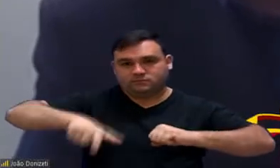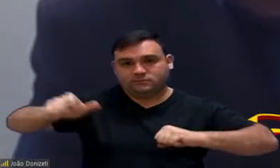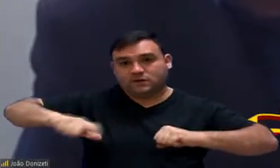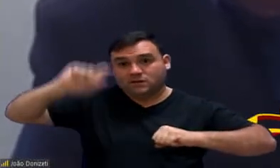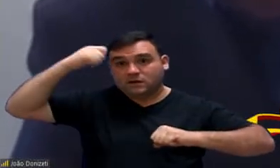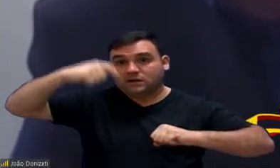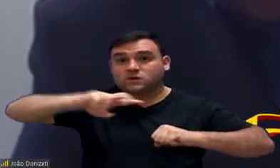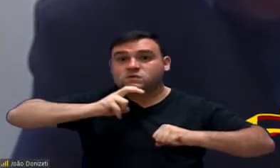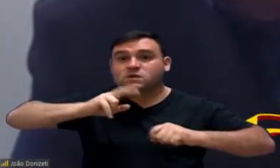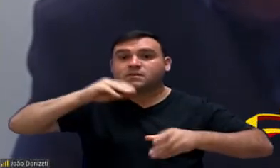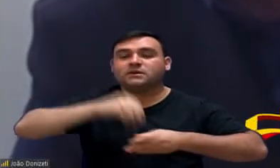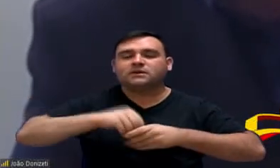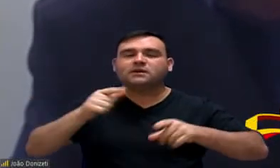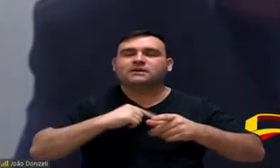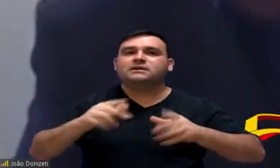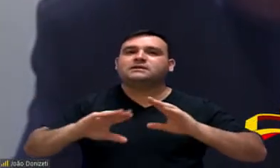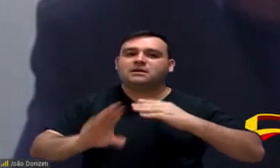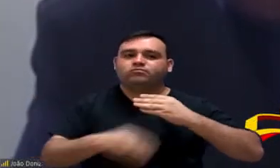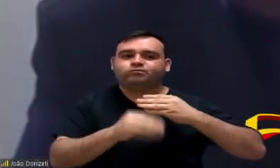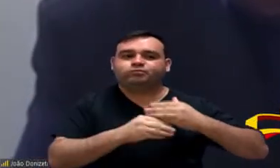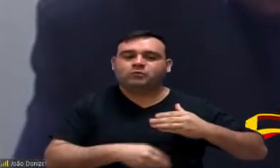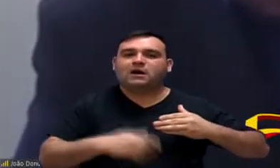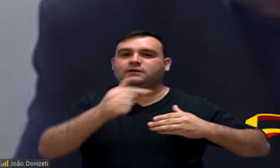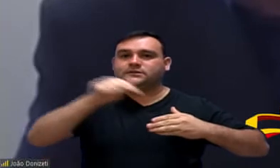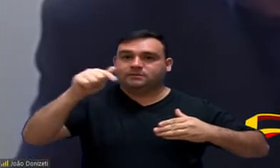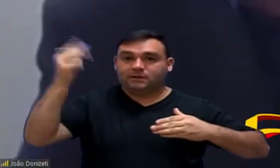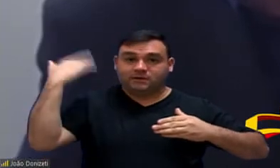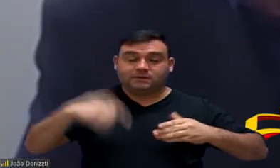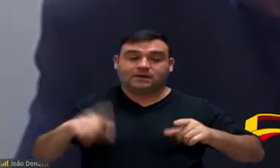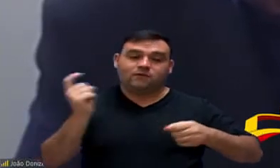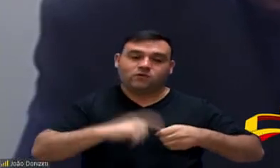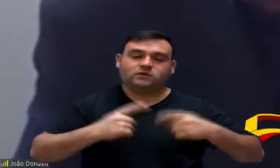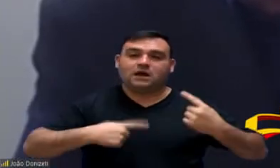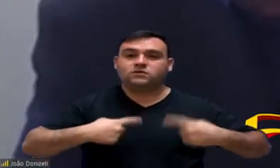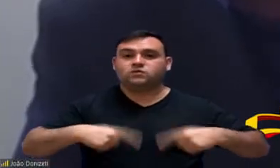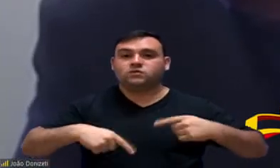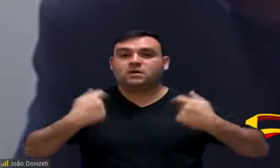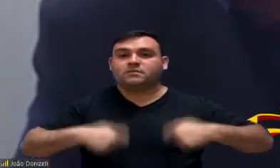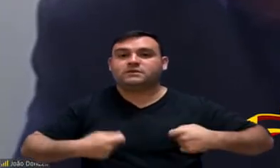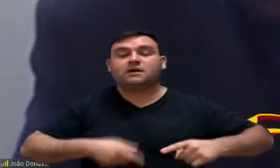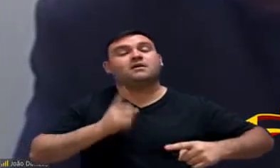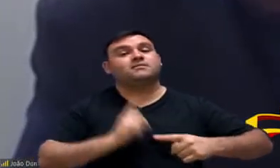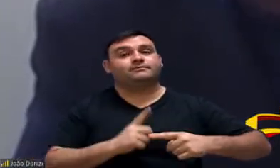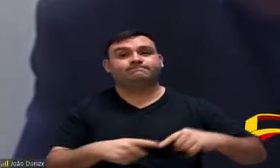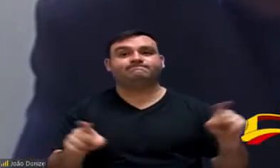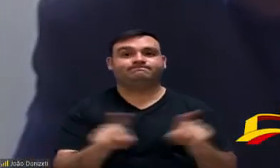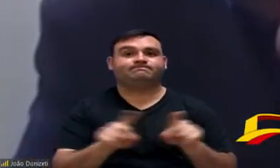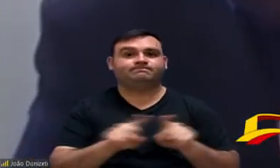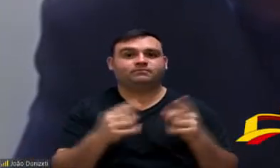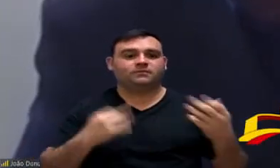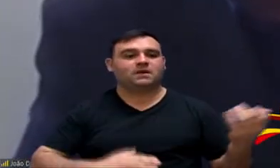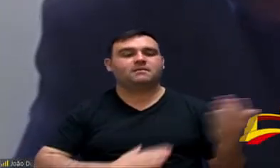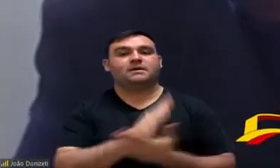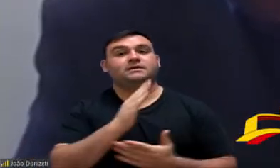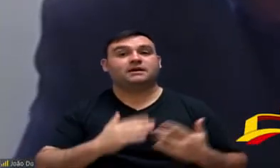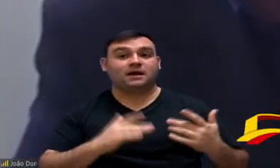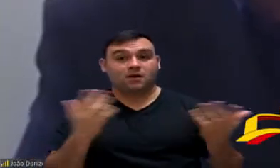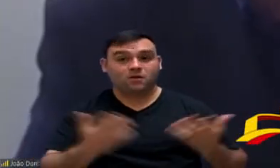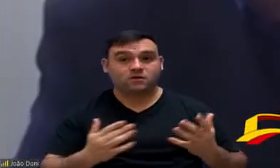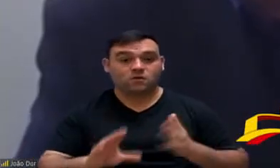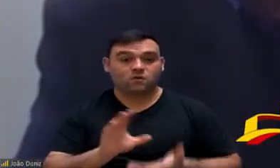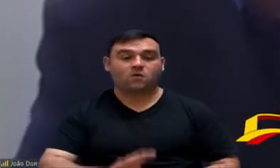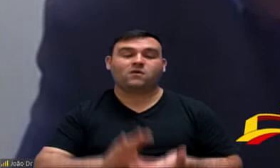que foi enviado, foi apresentado emendas já há algumas semanas, precisa voltar para a discussão, porque também a aprovação desse referido